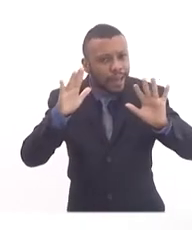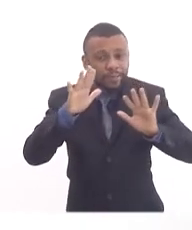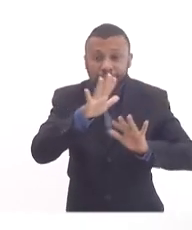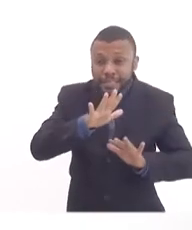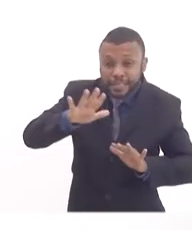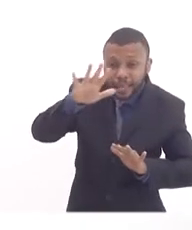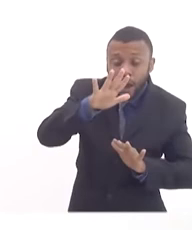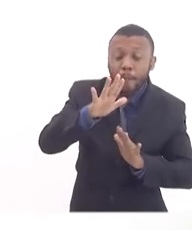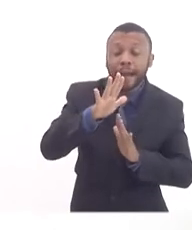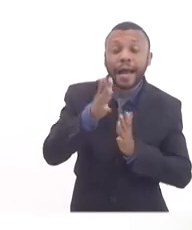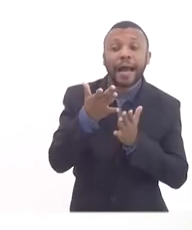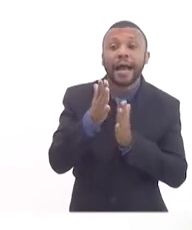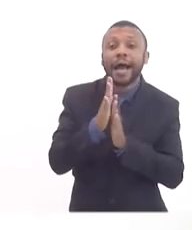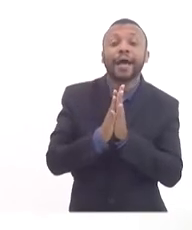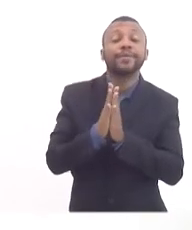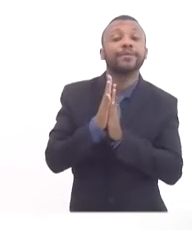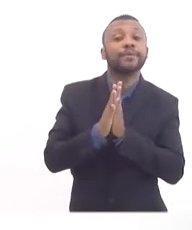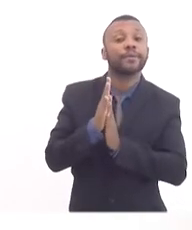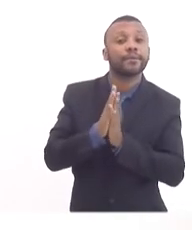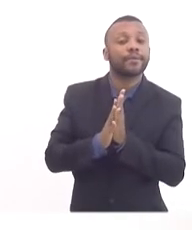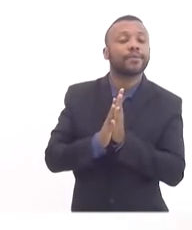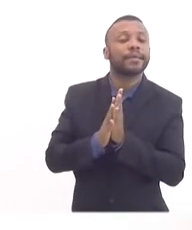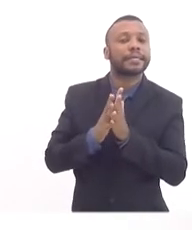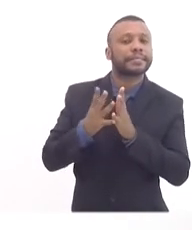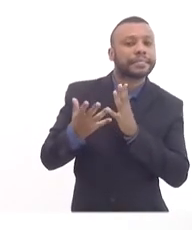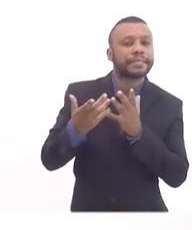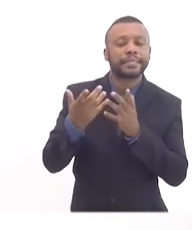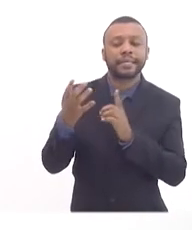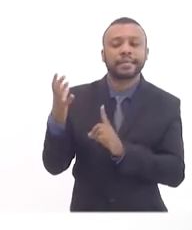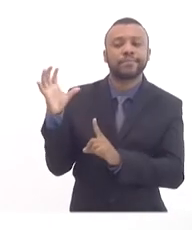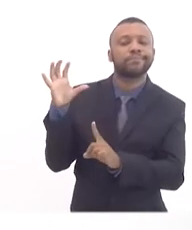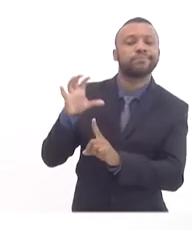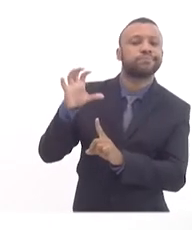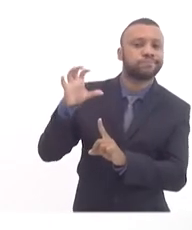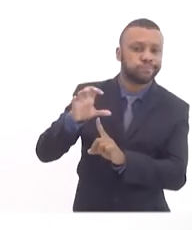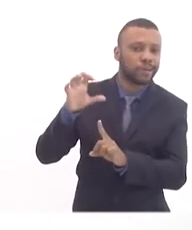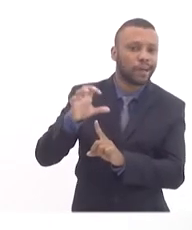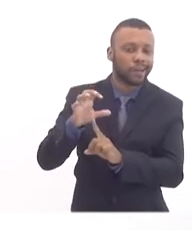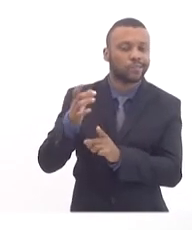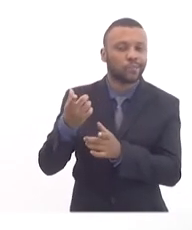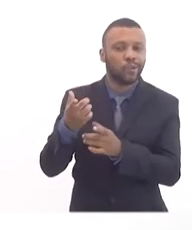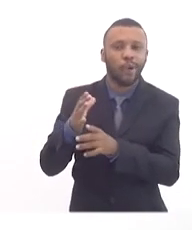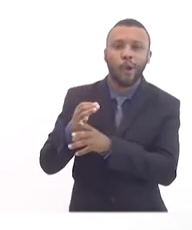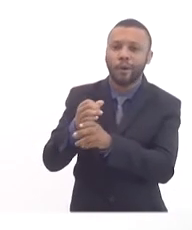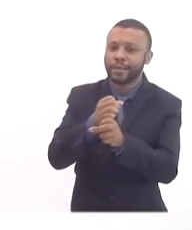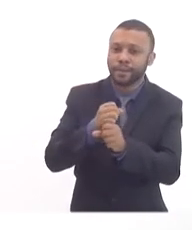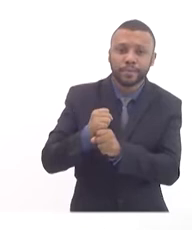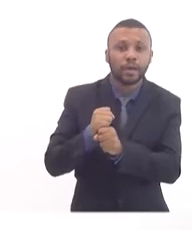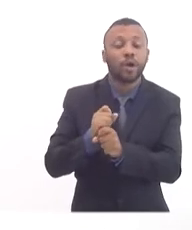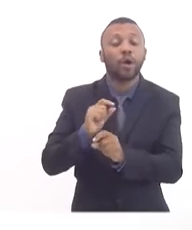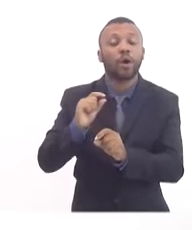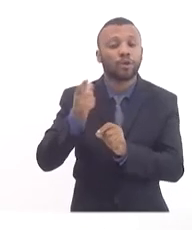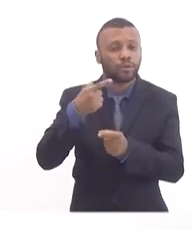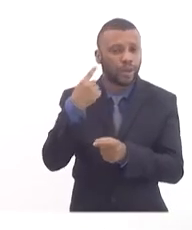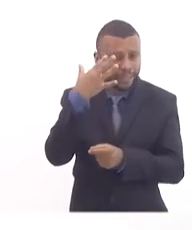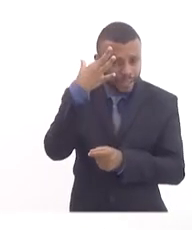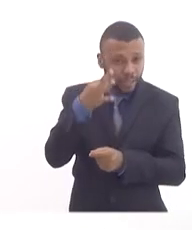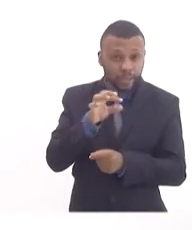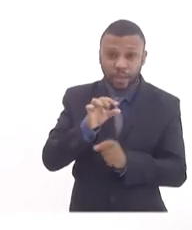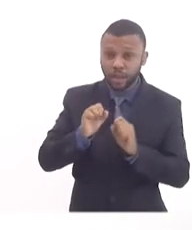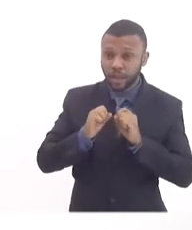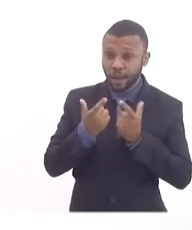orçamentário porque embora eu Concorde que o que o poder legislativo faz é deixar que é